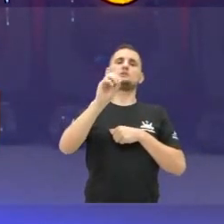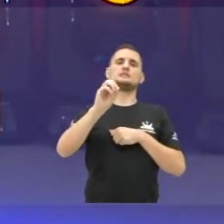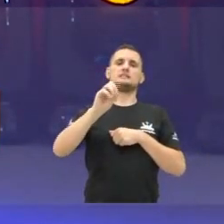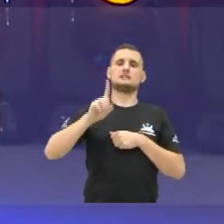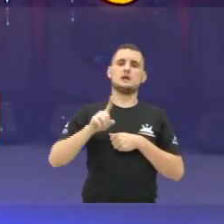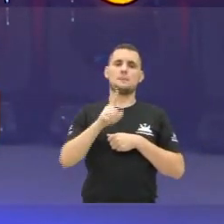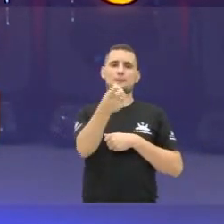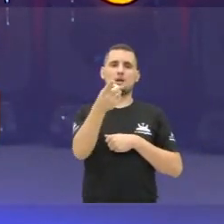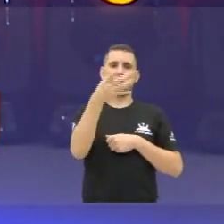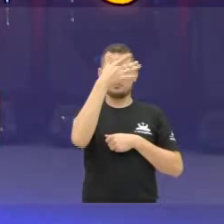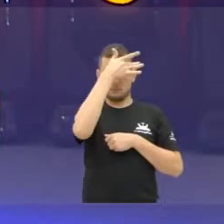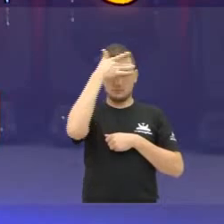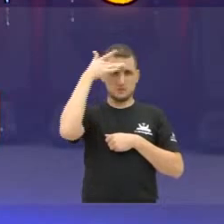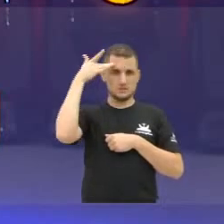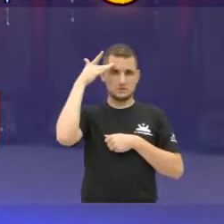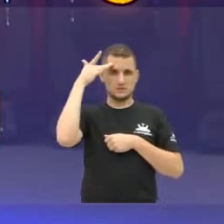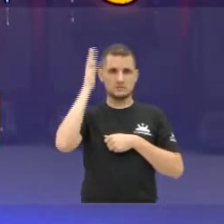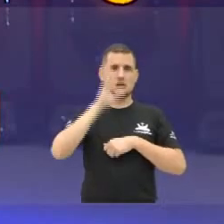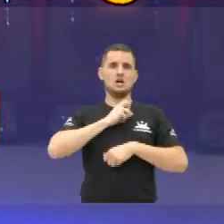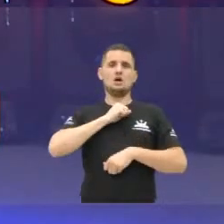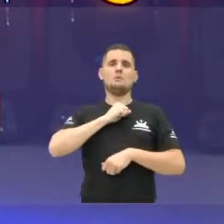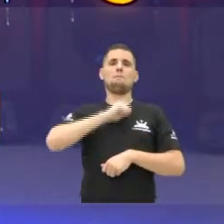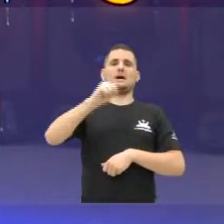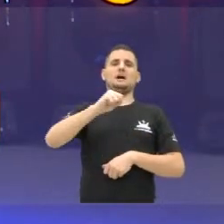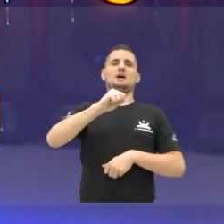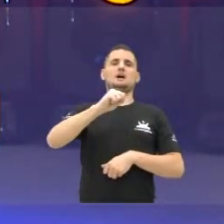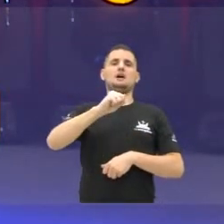800 mil pessoas cometem suicídio